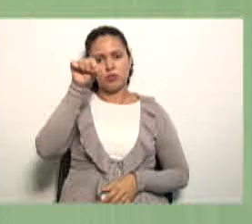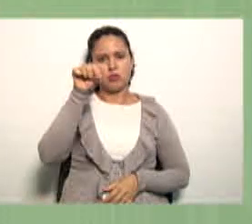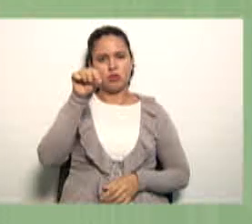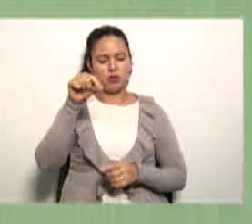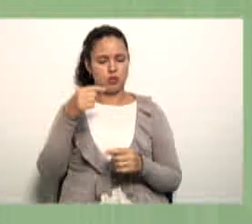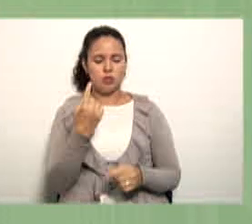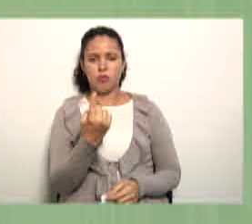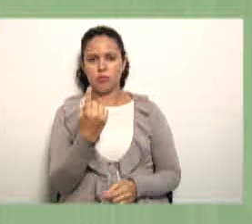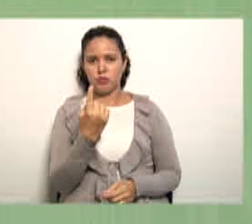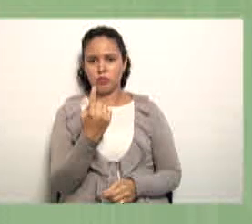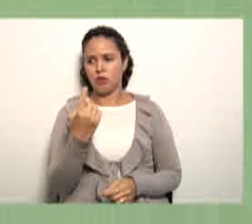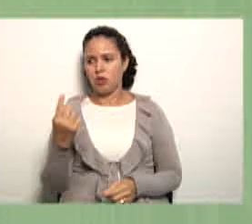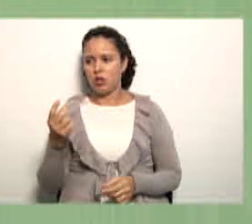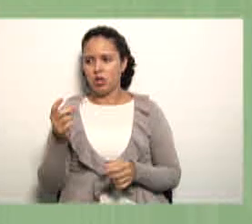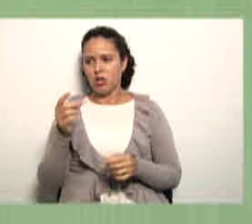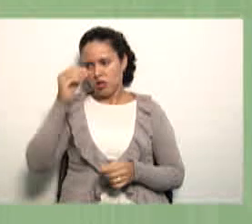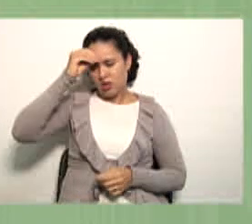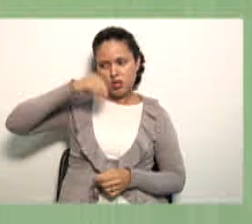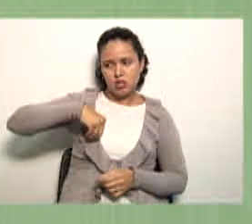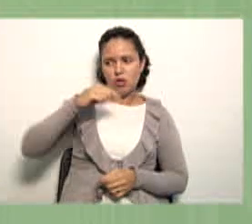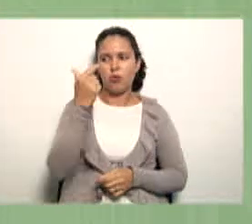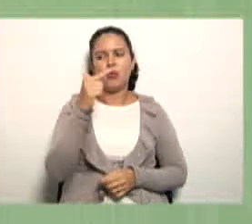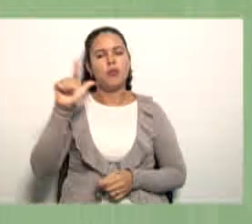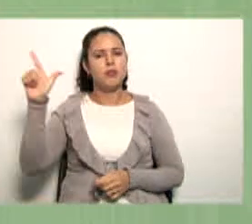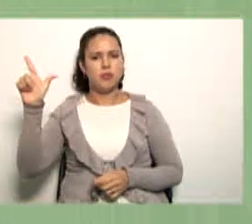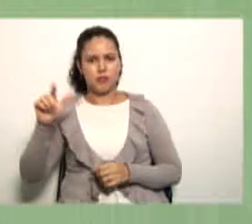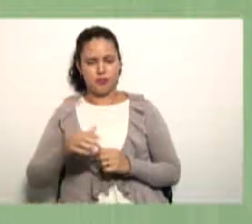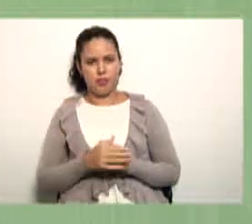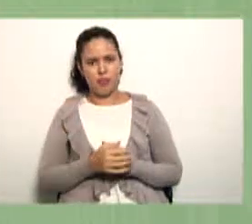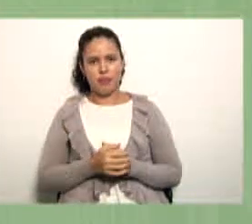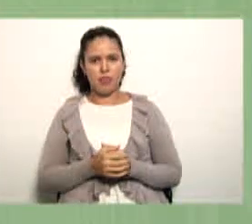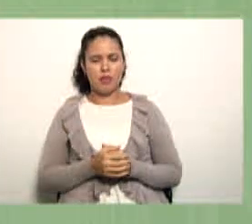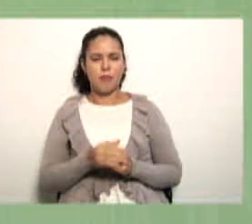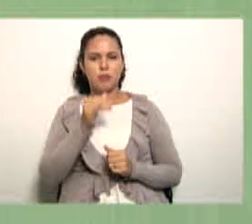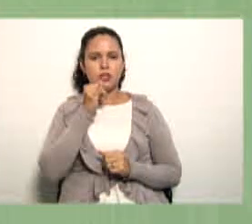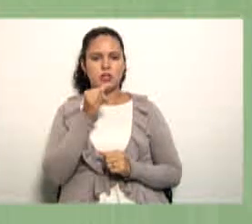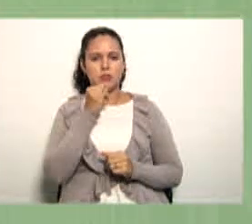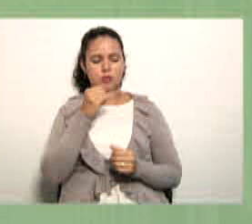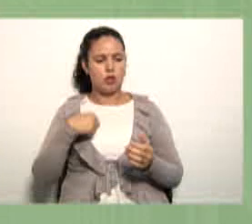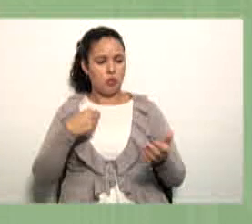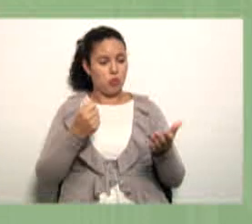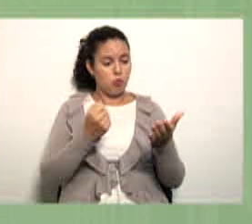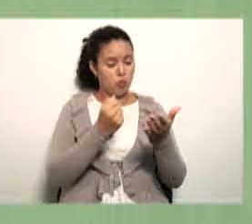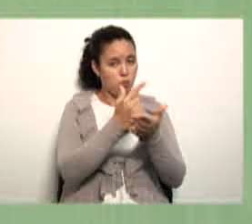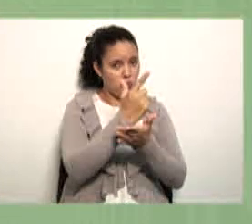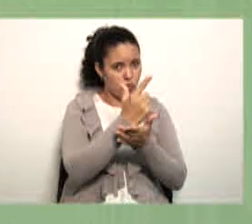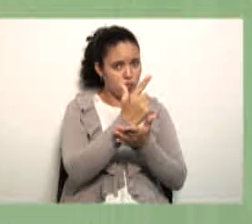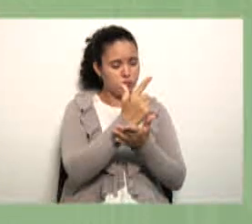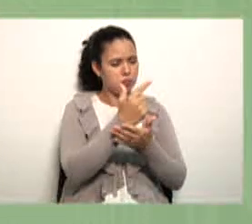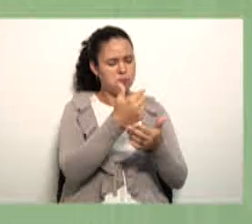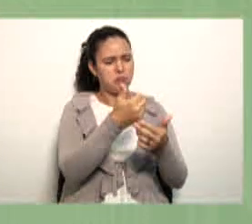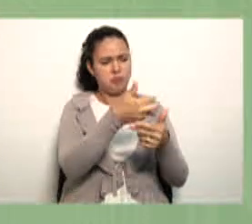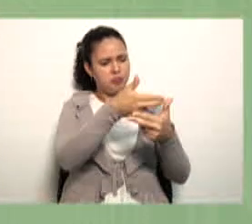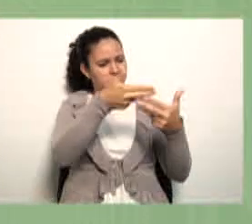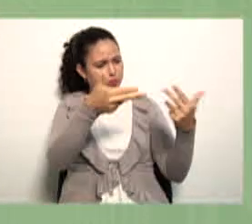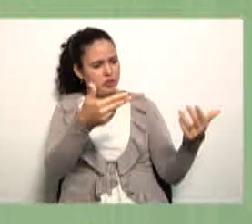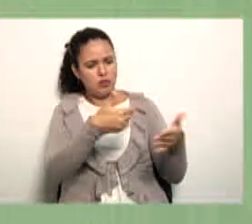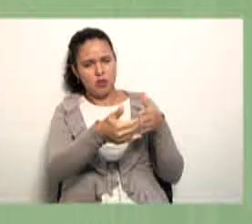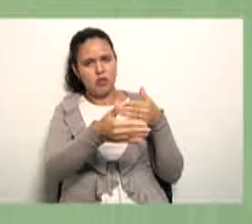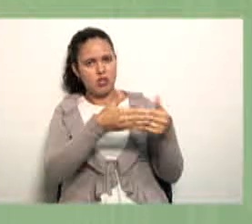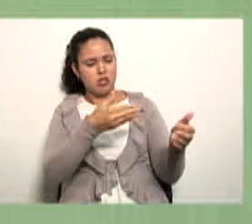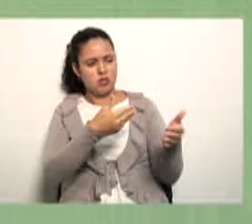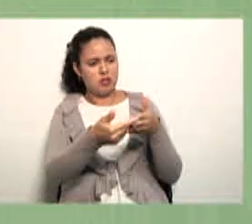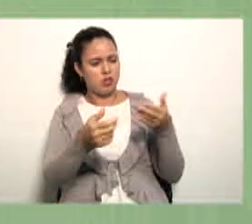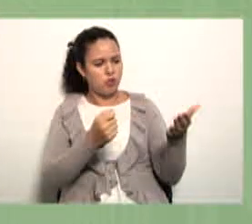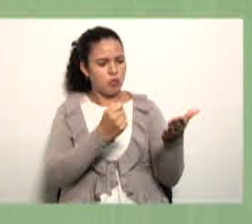quê? Quando eu compro algo, eu não compro com dinheiro. Compro com o tempo de vida que tive que